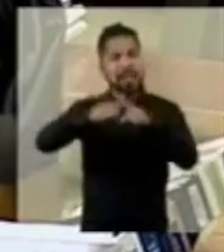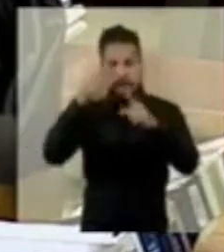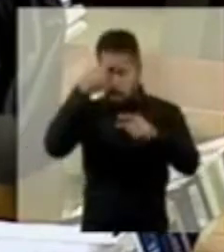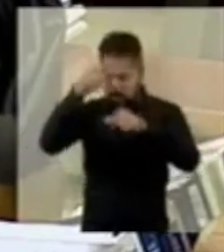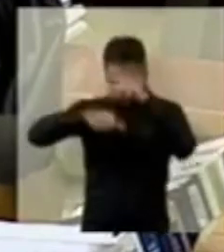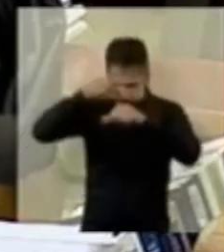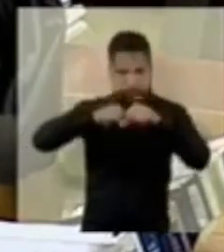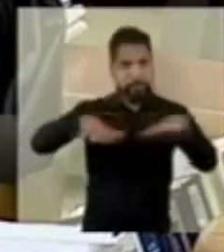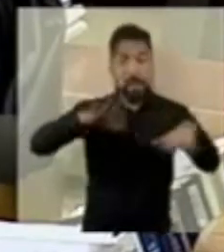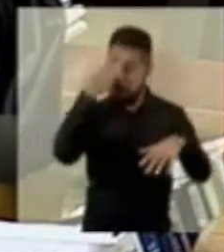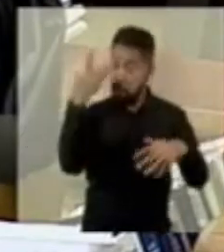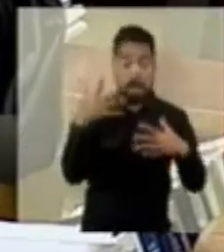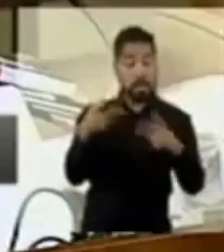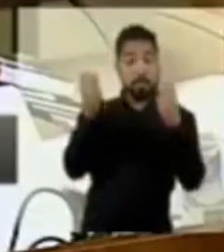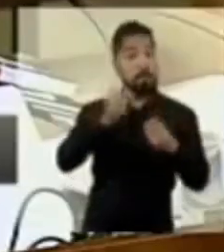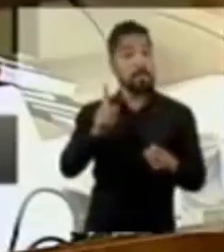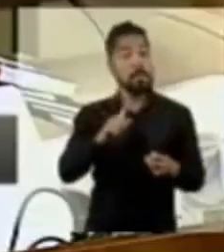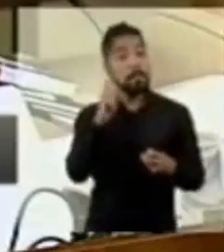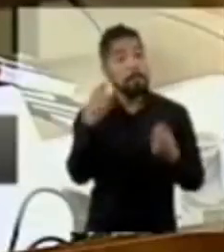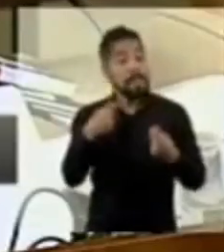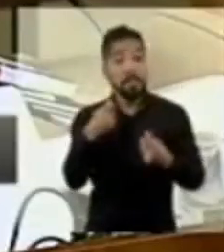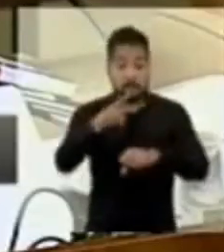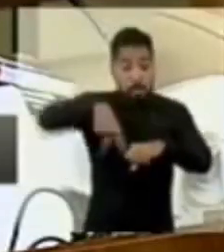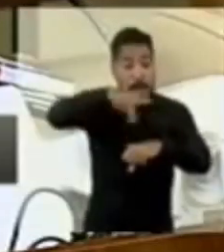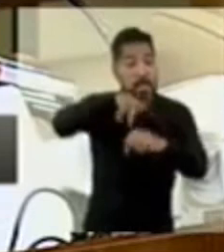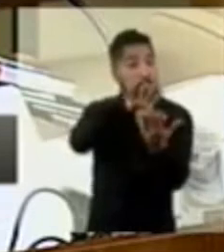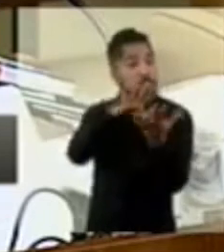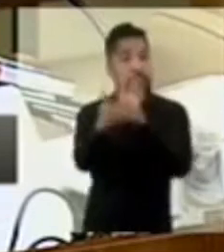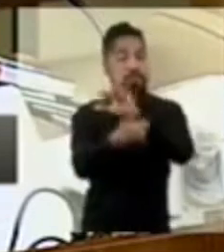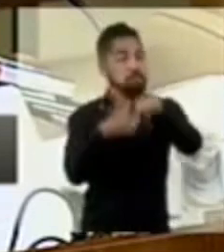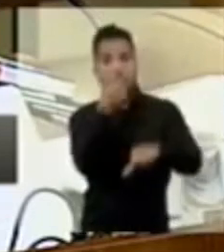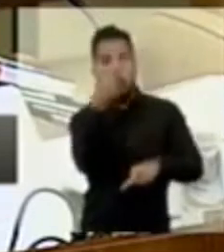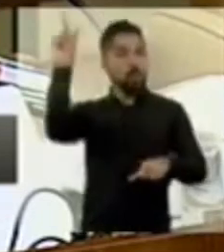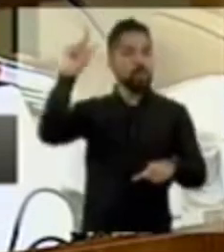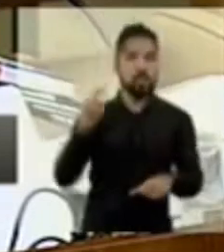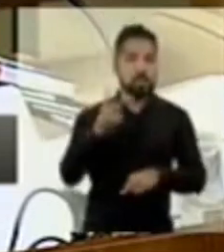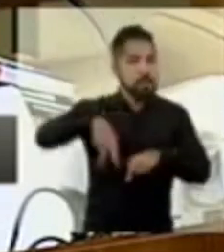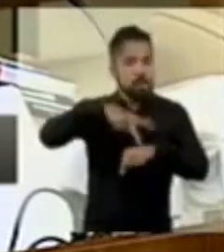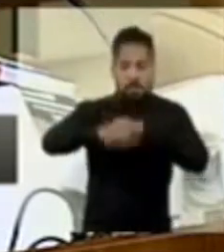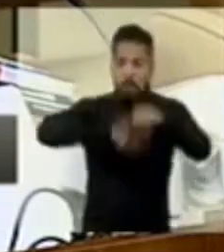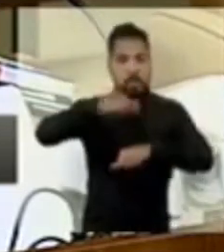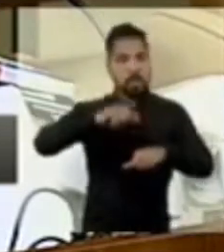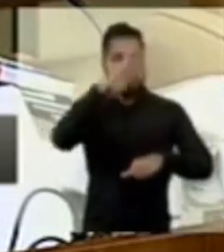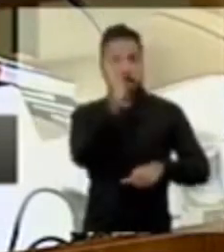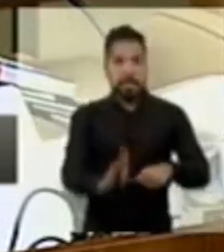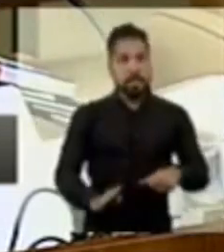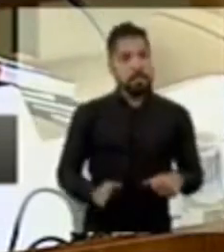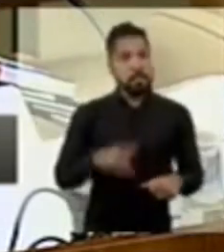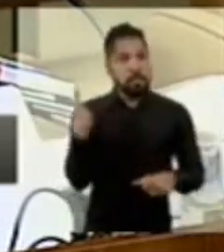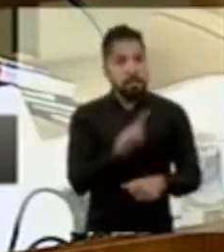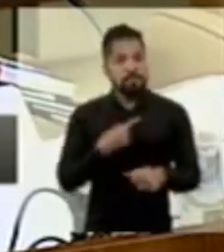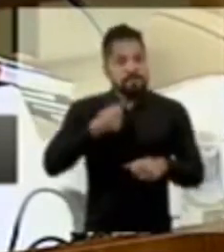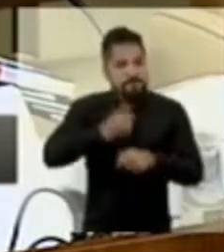de que a gente precisa de um outro país e que a gente está vivendo um momento de refundação e que nós